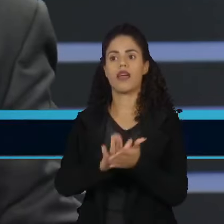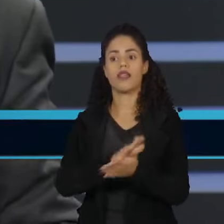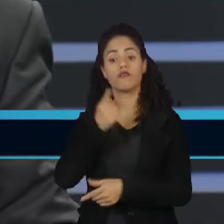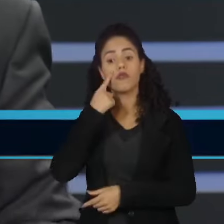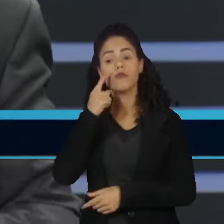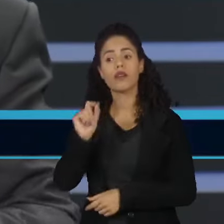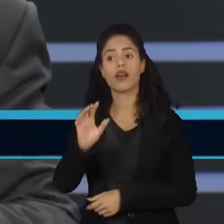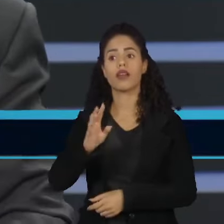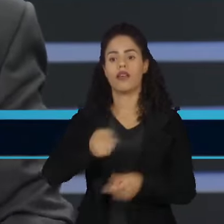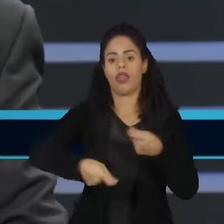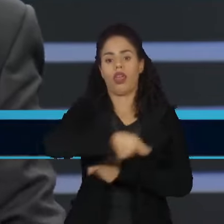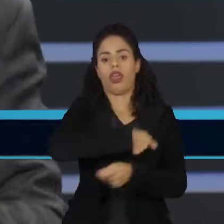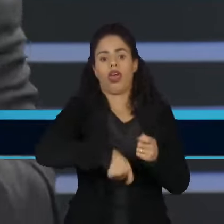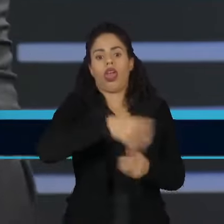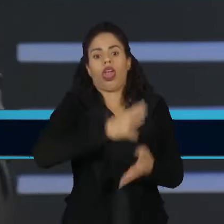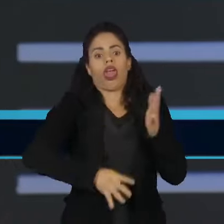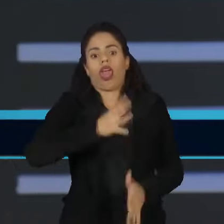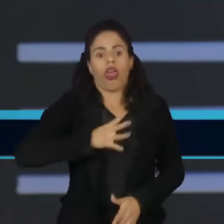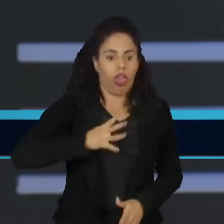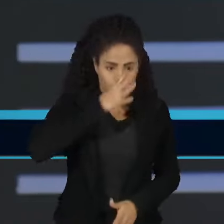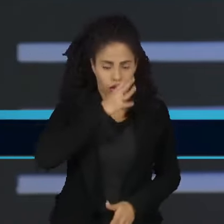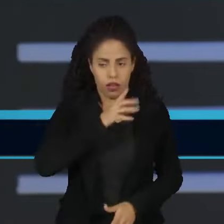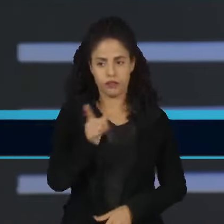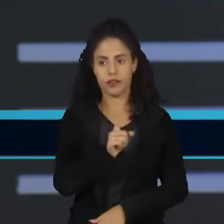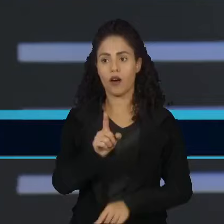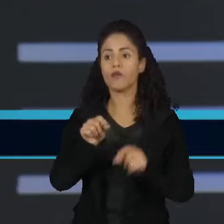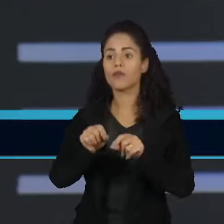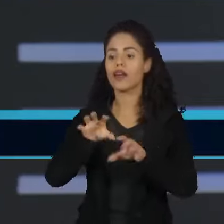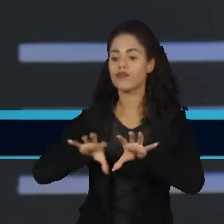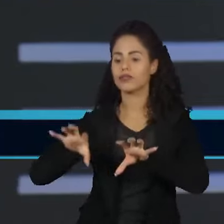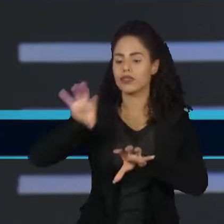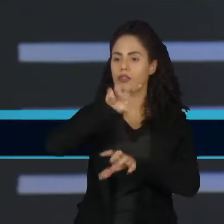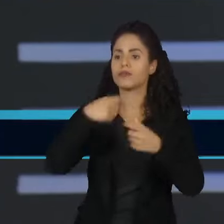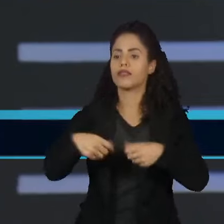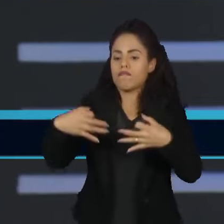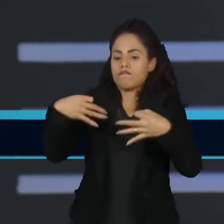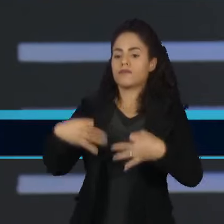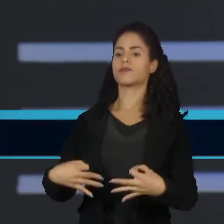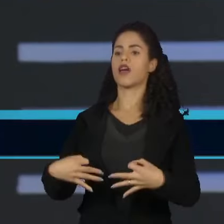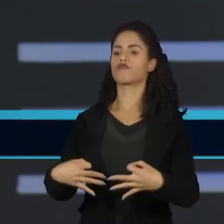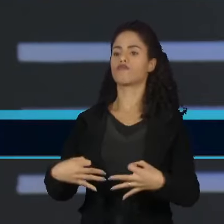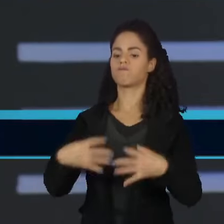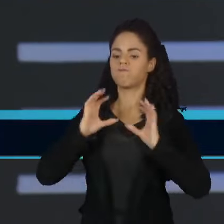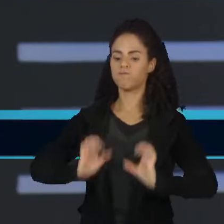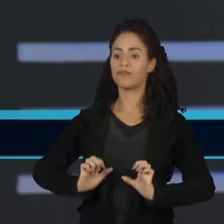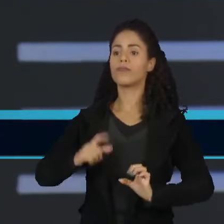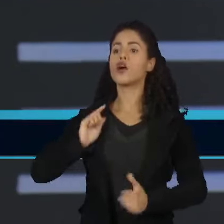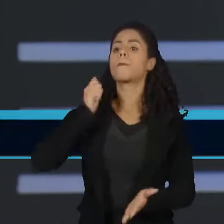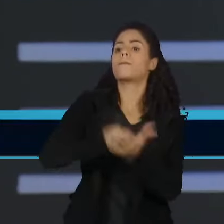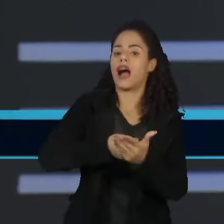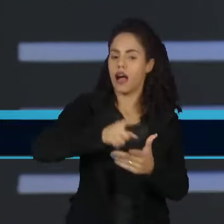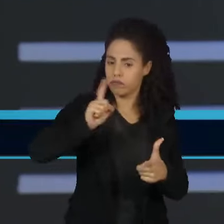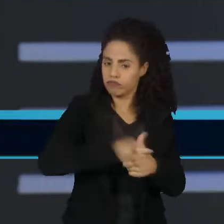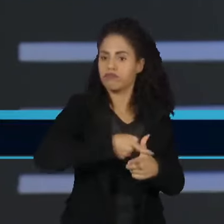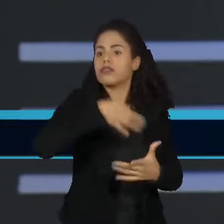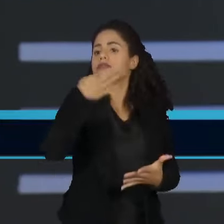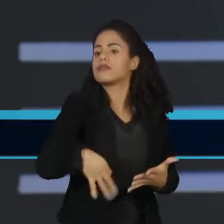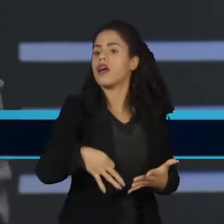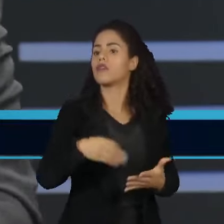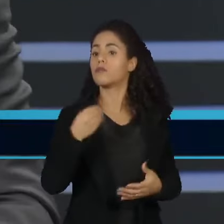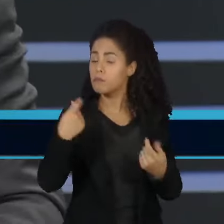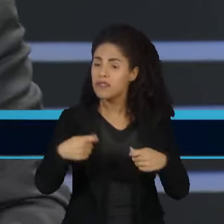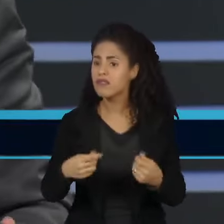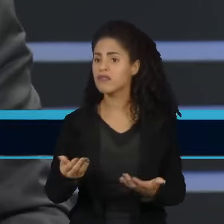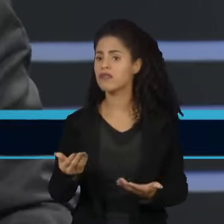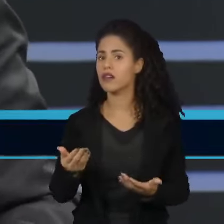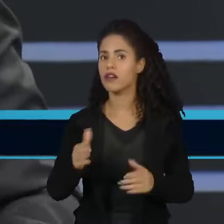situação econômica, pura e simplesmente. Os estados precisam ter dignidade, precisam ter forma de pagar de uma forma que eles consigam.